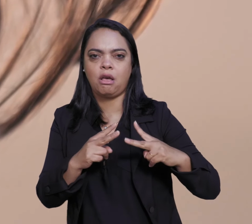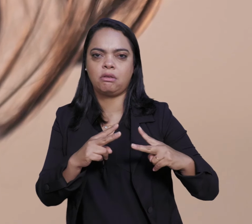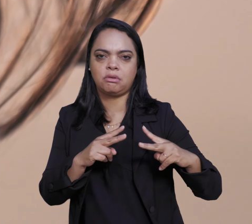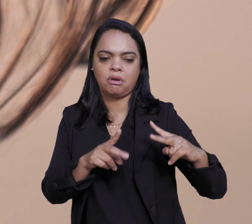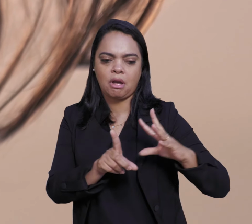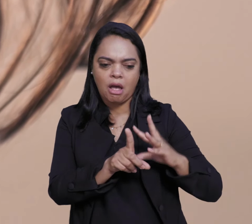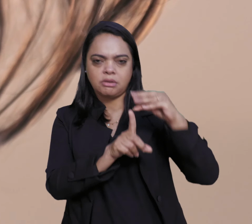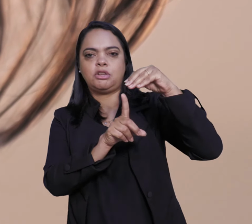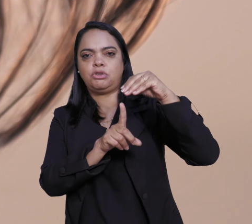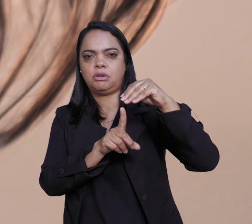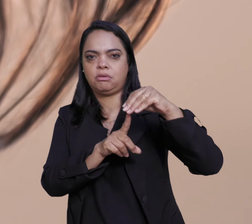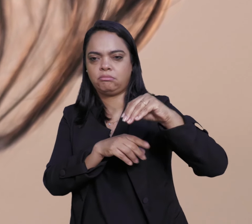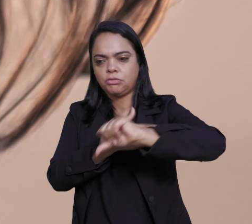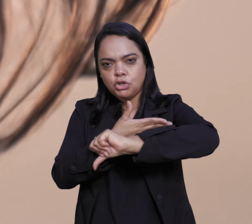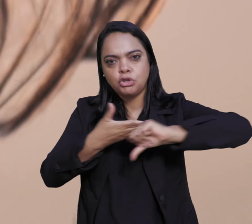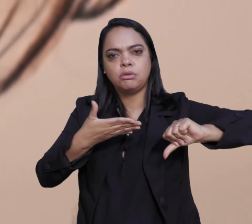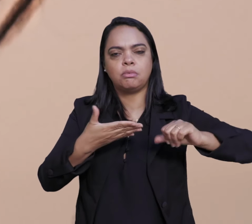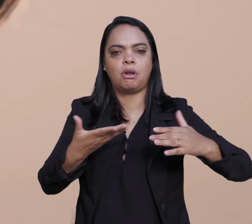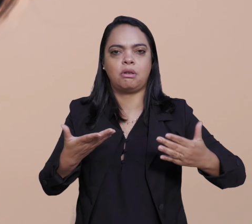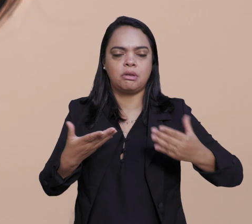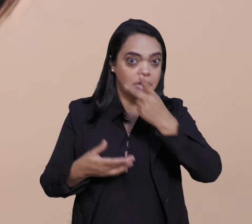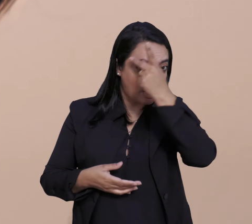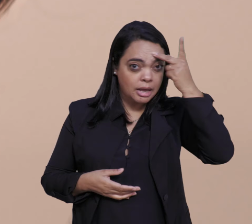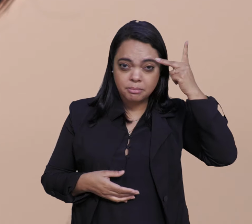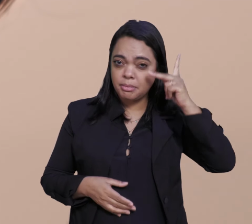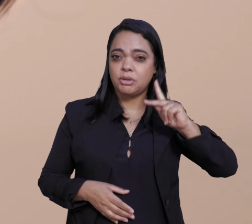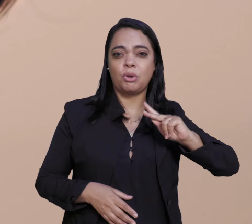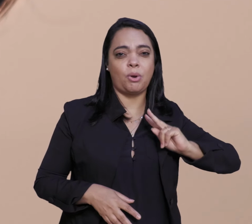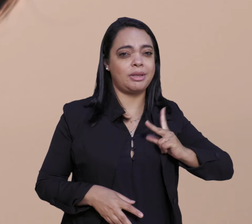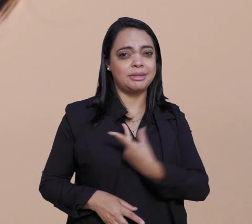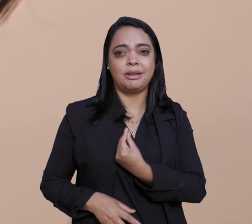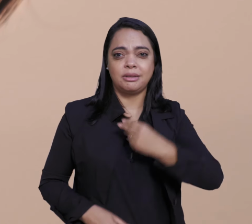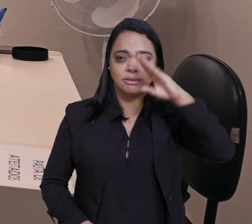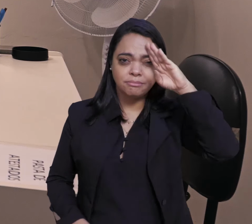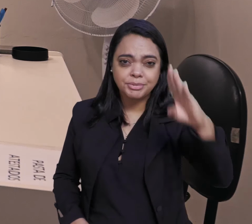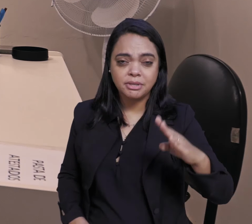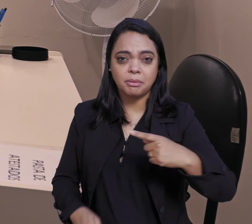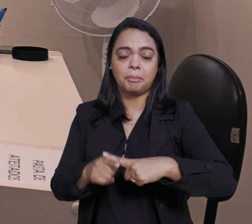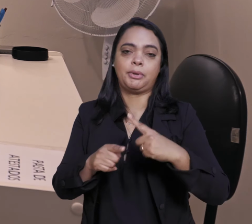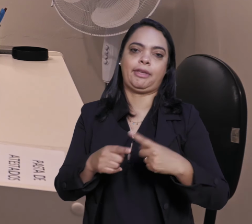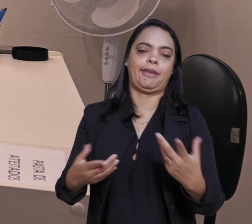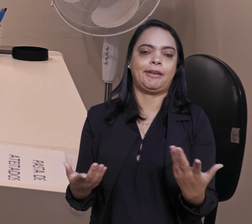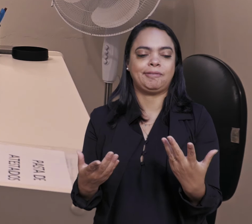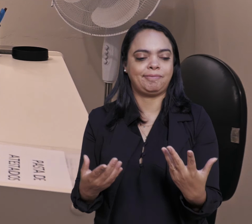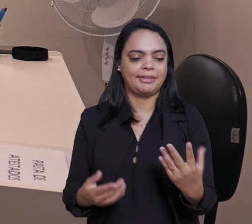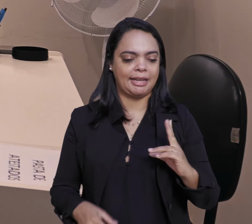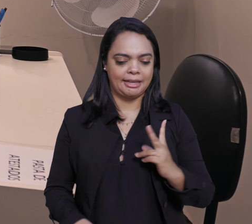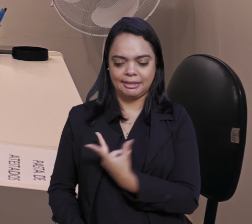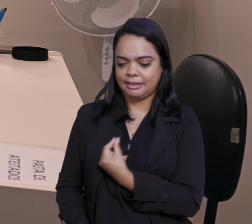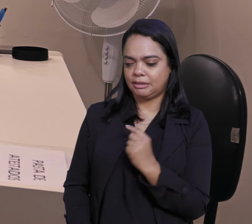que assedia, que desmoraliza, principalmente essas pessoas trans, por não terem,